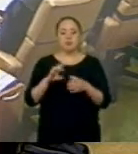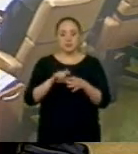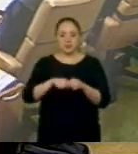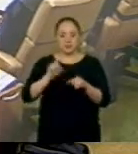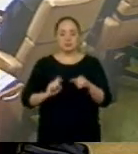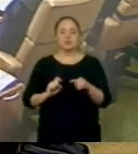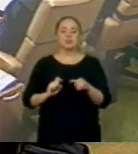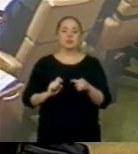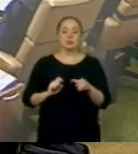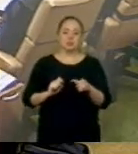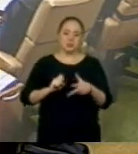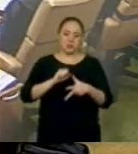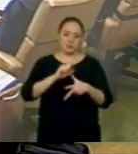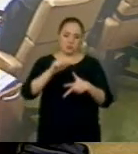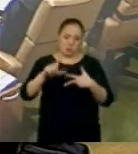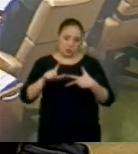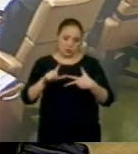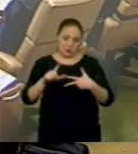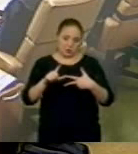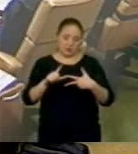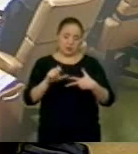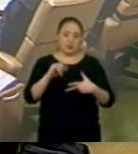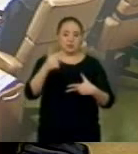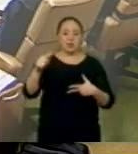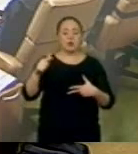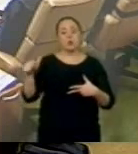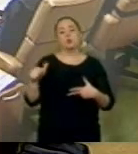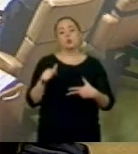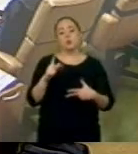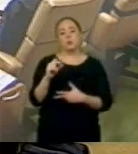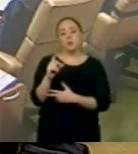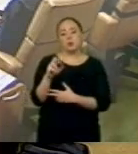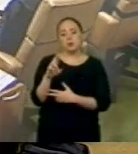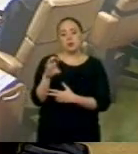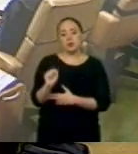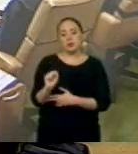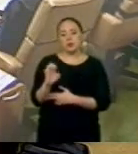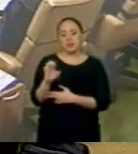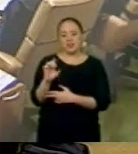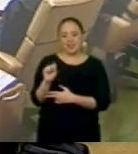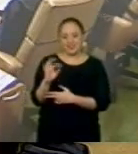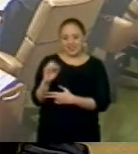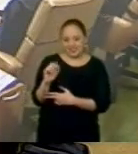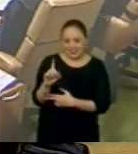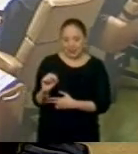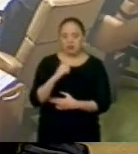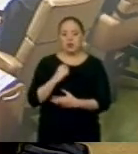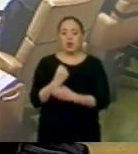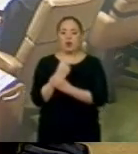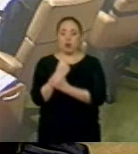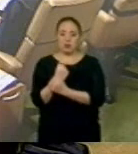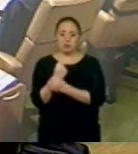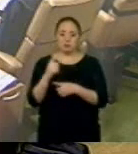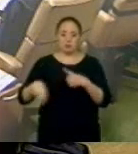Legislativo, seu real destinatário em face de outros poderes do Estado. Trata-se de garantia institucional deferida ao Congresso